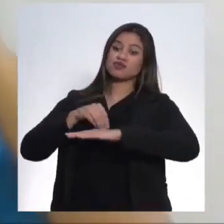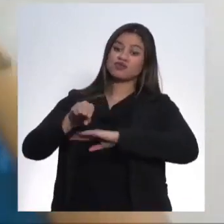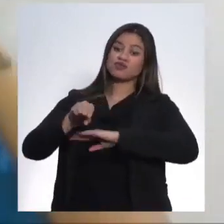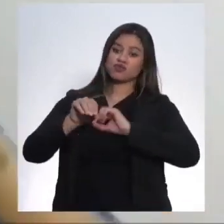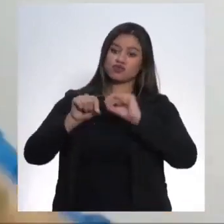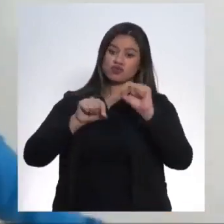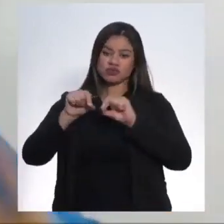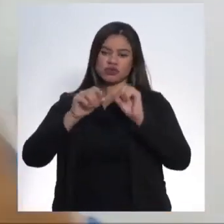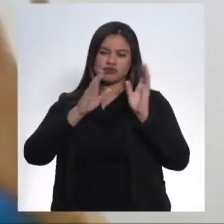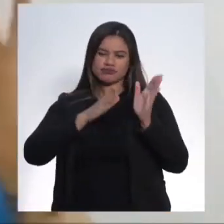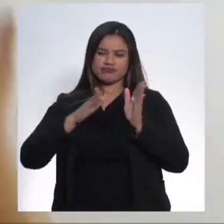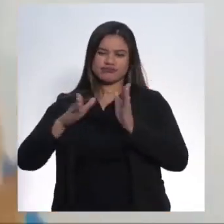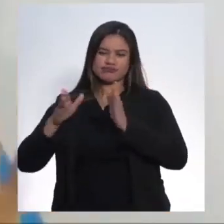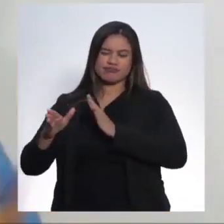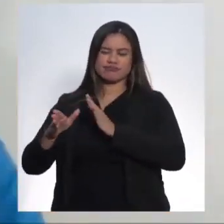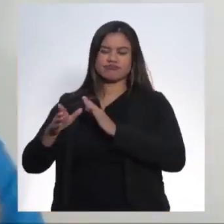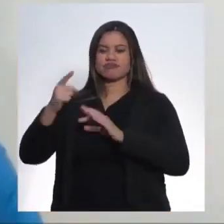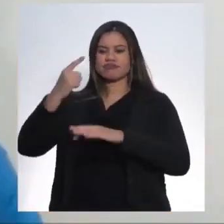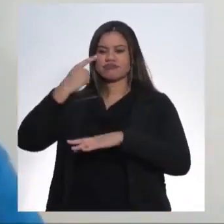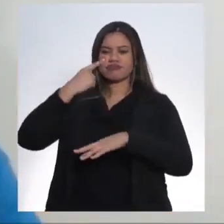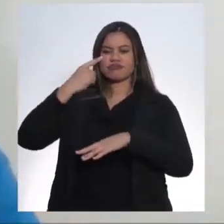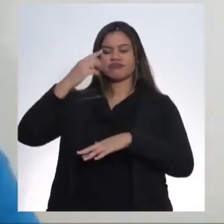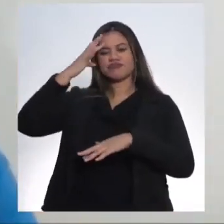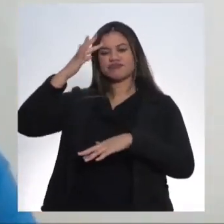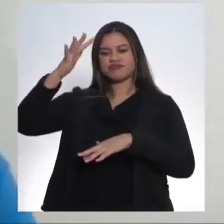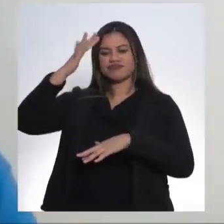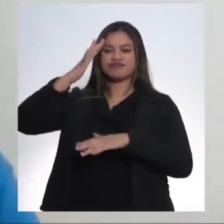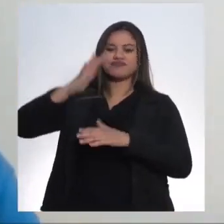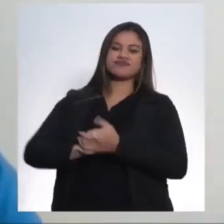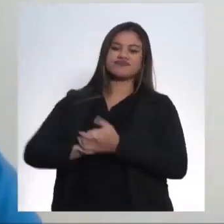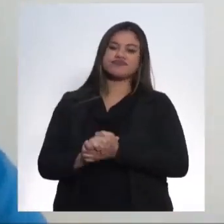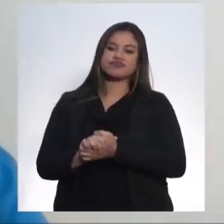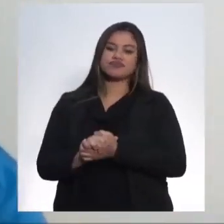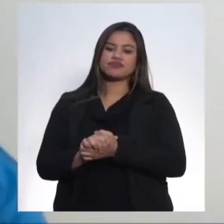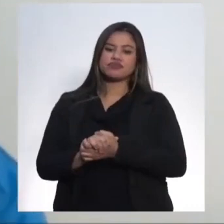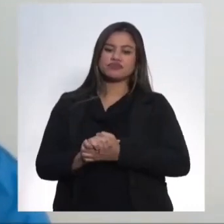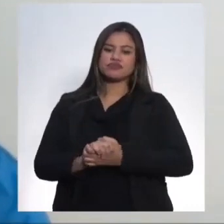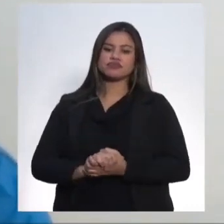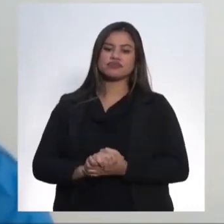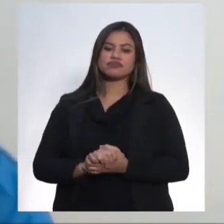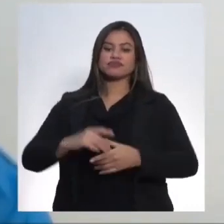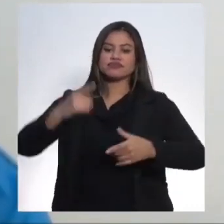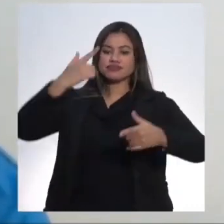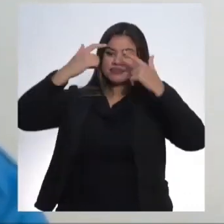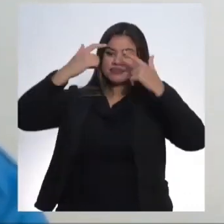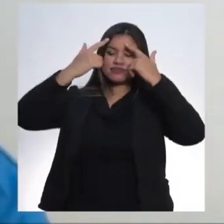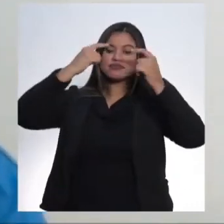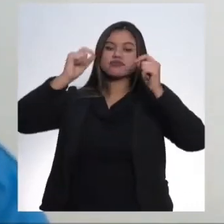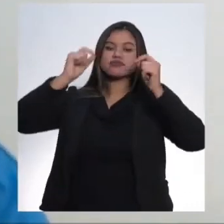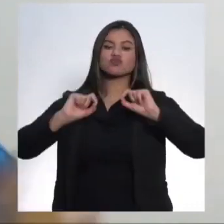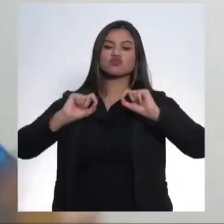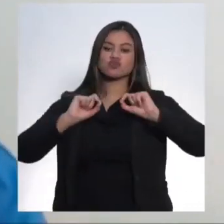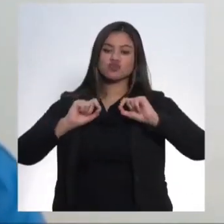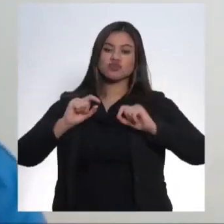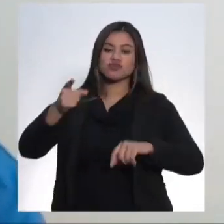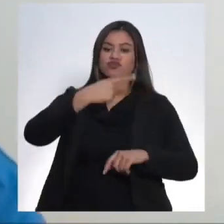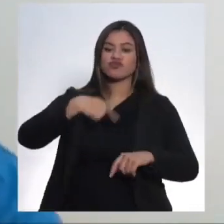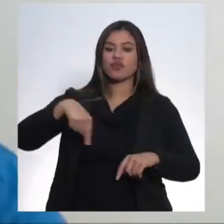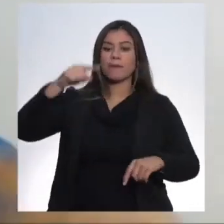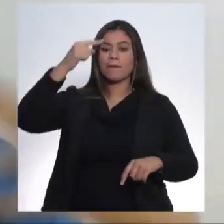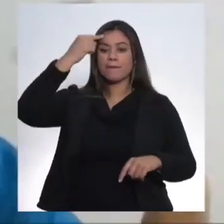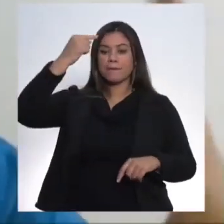organizando a cabeça de vocês e vou deixar o mapa na tela também daqui a pouco, ok? A ideia é que vocês